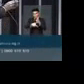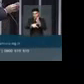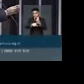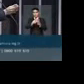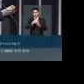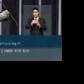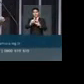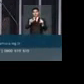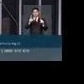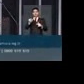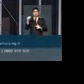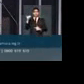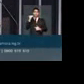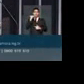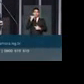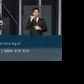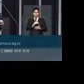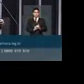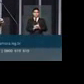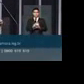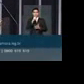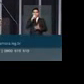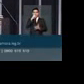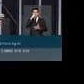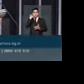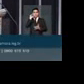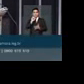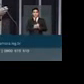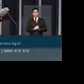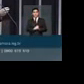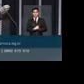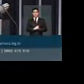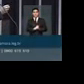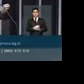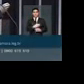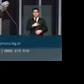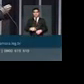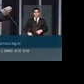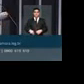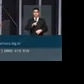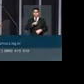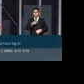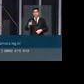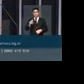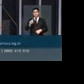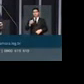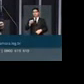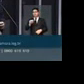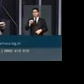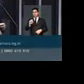não falha. Ontem, o ministro Dias Toffoli,